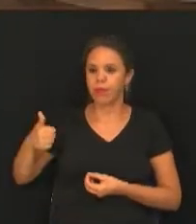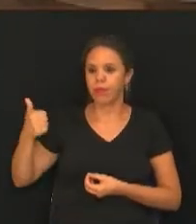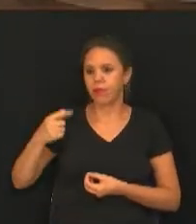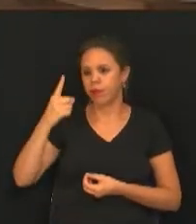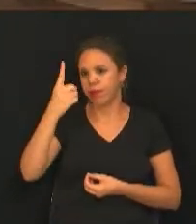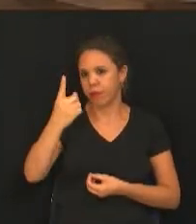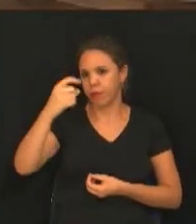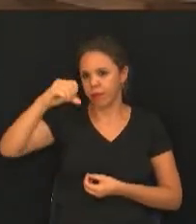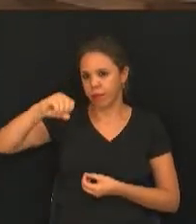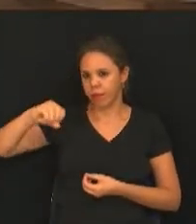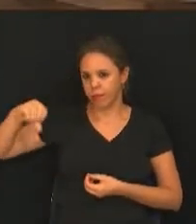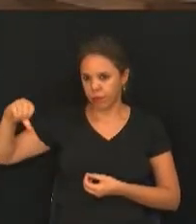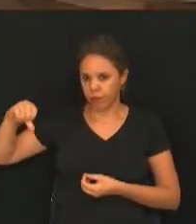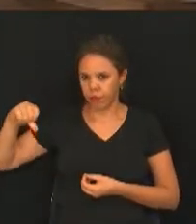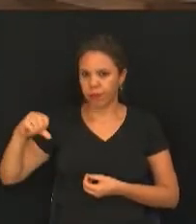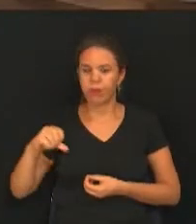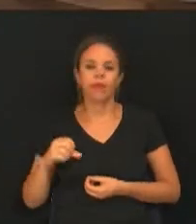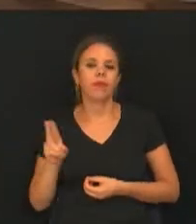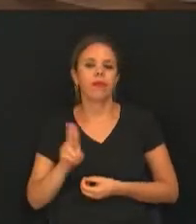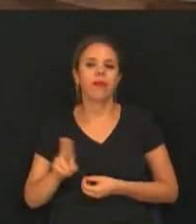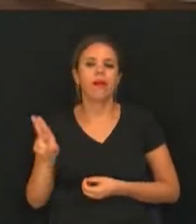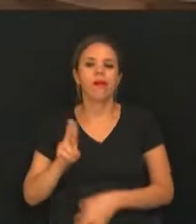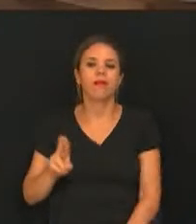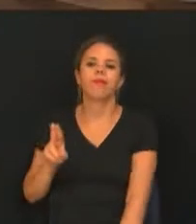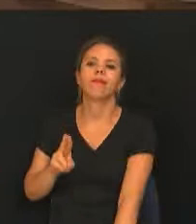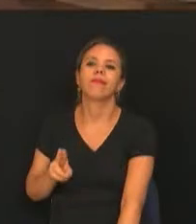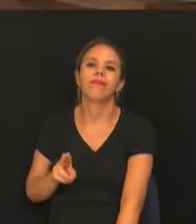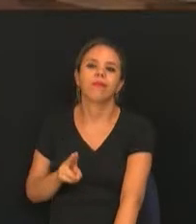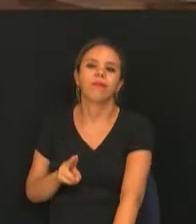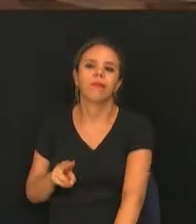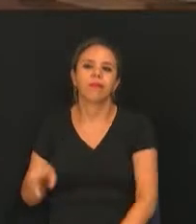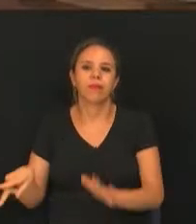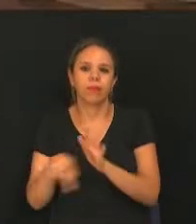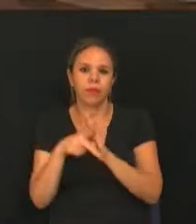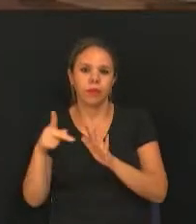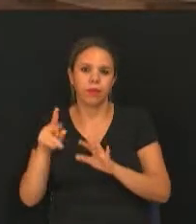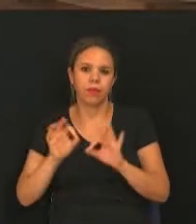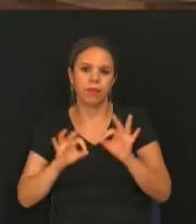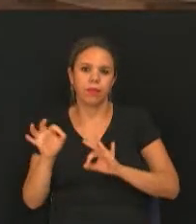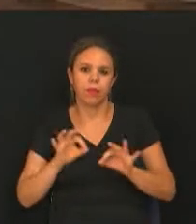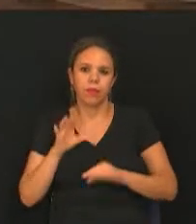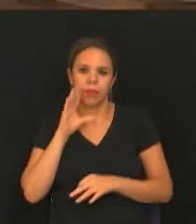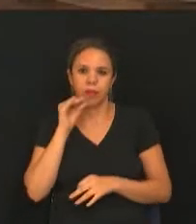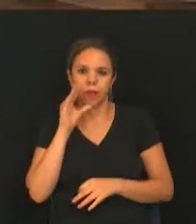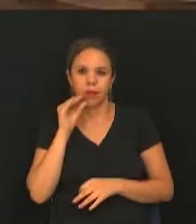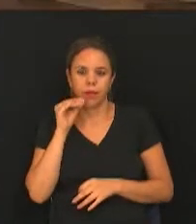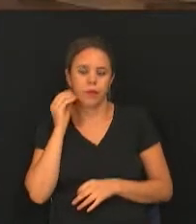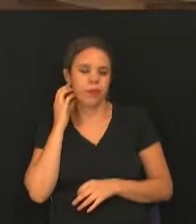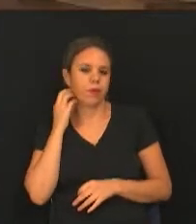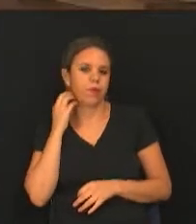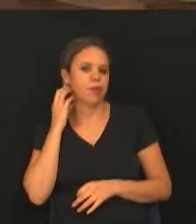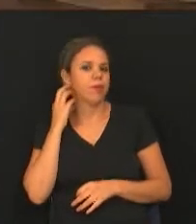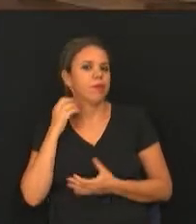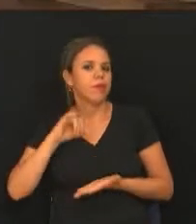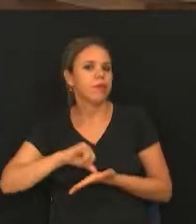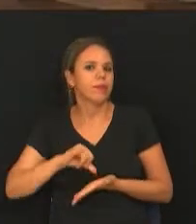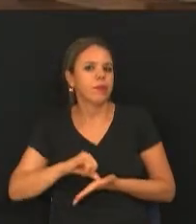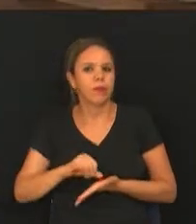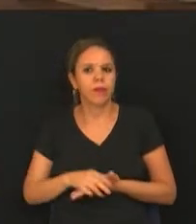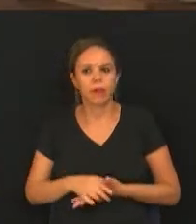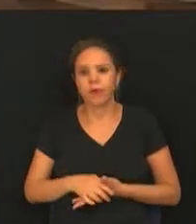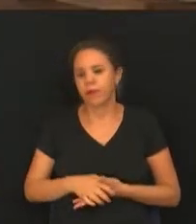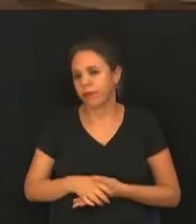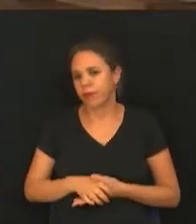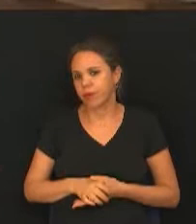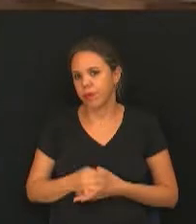1909, né? Utilizando a mão de obra dos próprios bombeiros, né, da Estação Centro, e também de